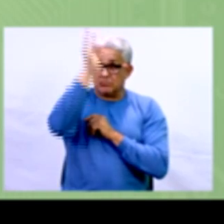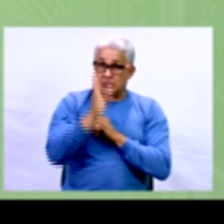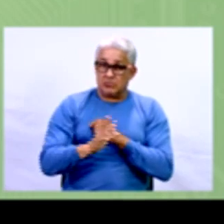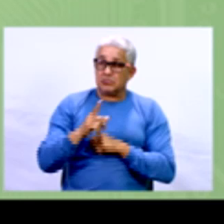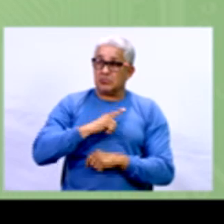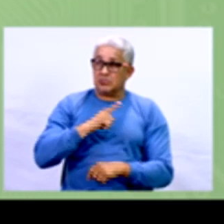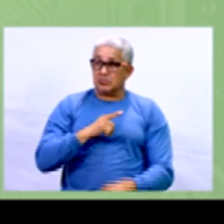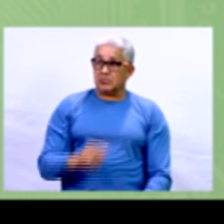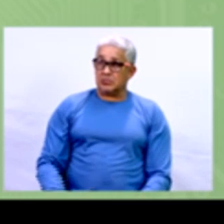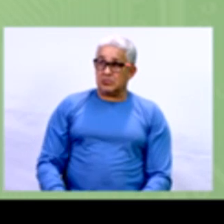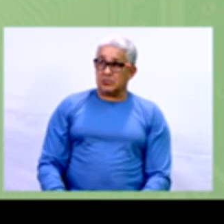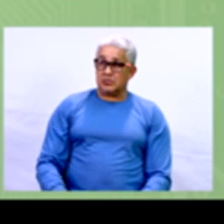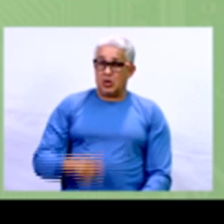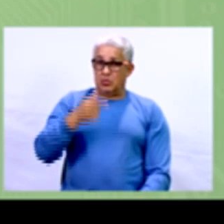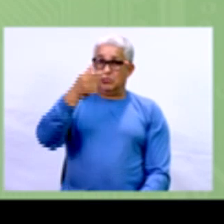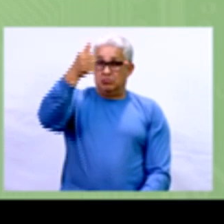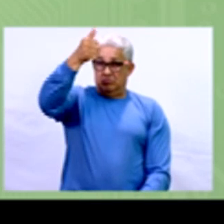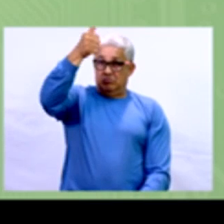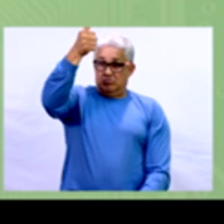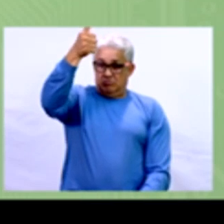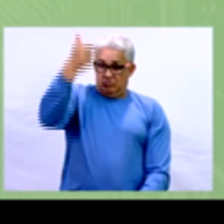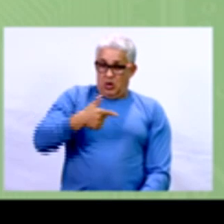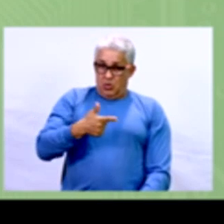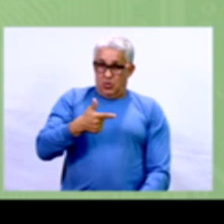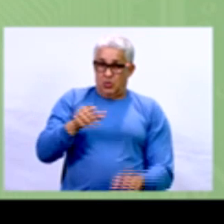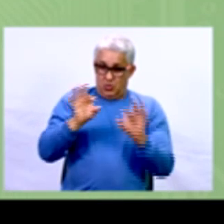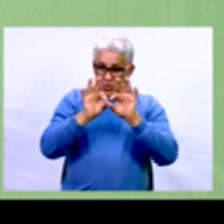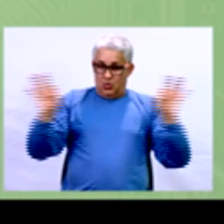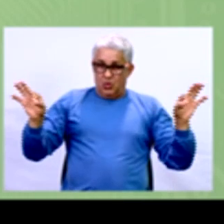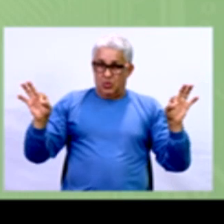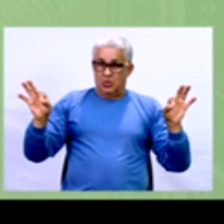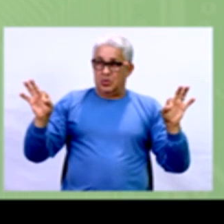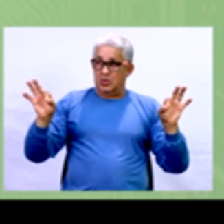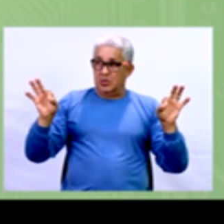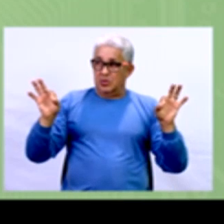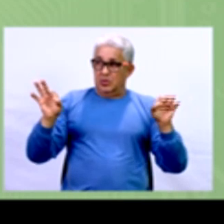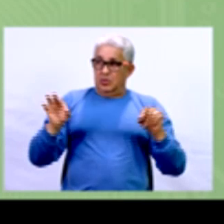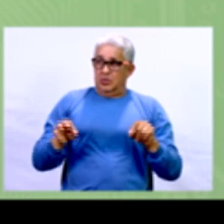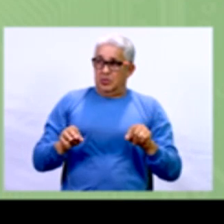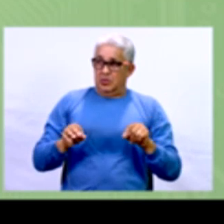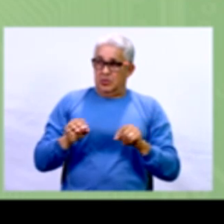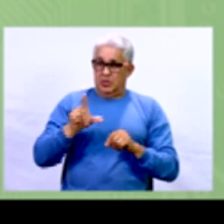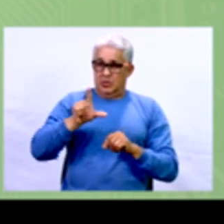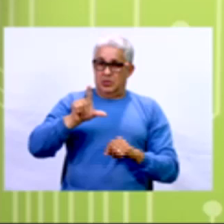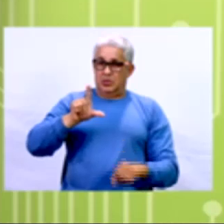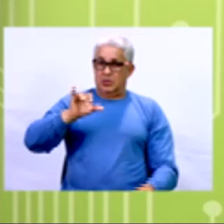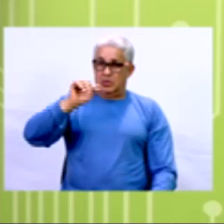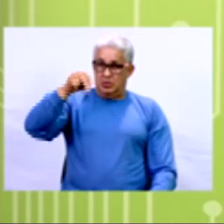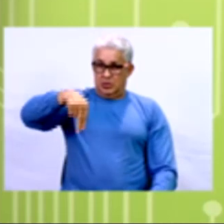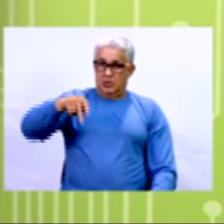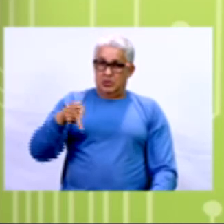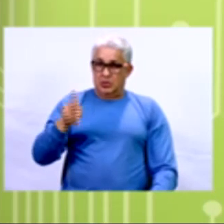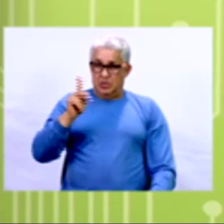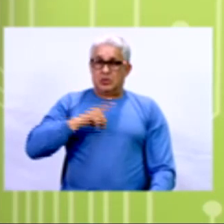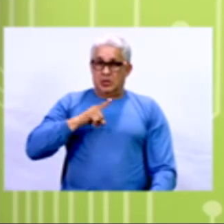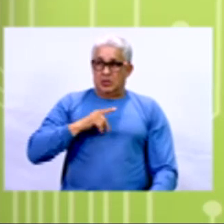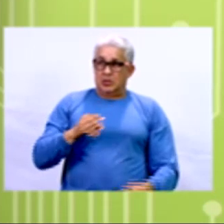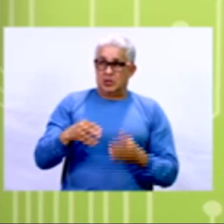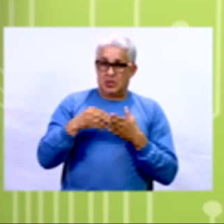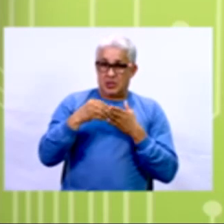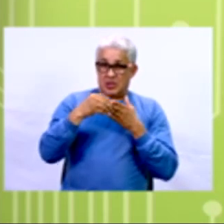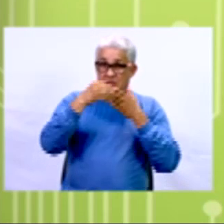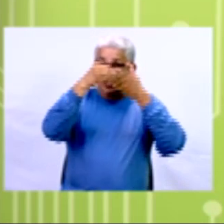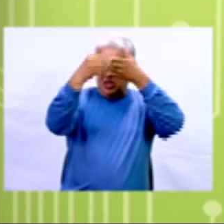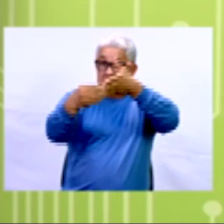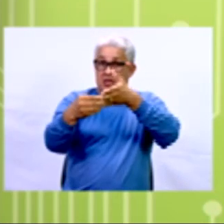é esse outro link aqui, olha, gimpbrasil.org. Esse link, ele leva vocês para o site do GIMP,